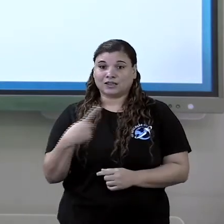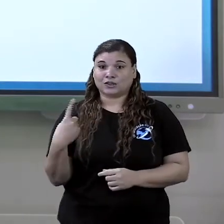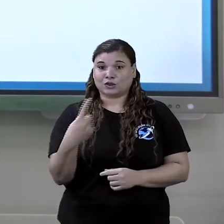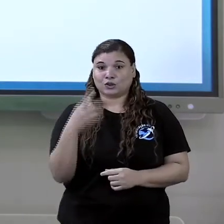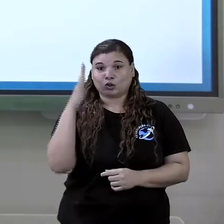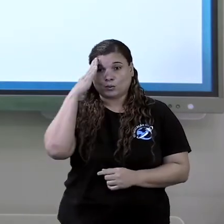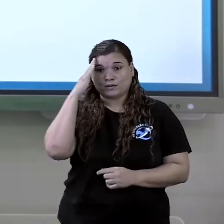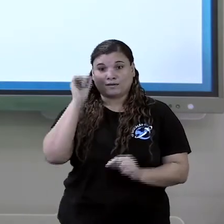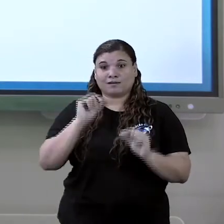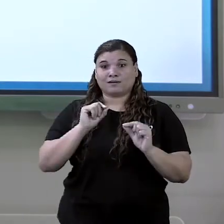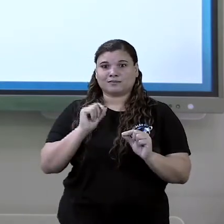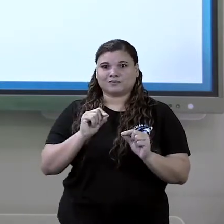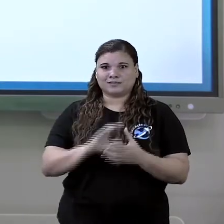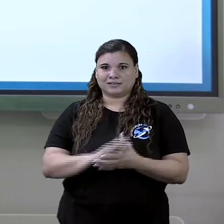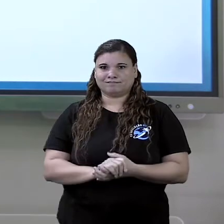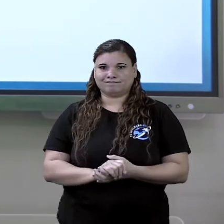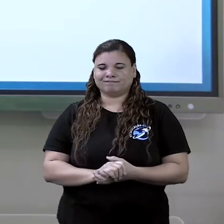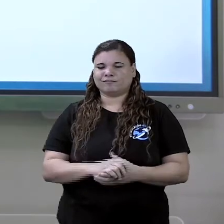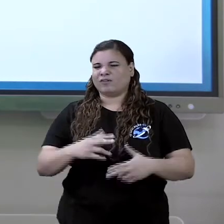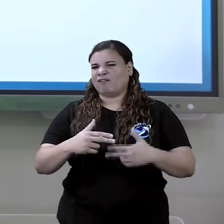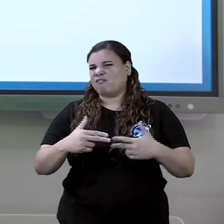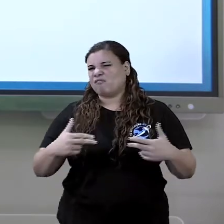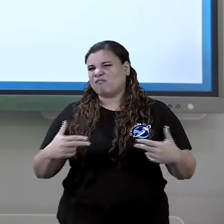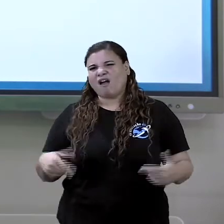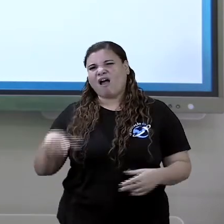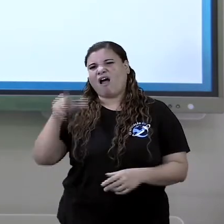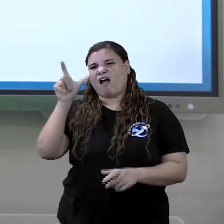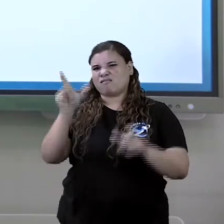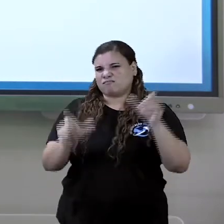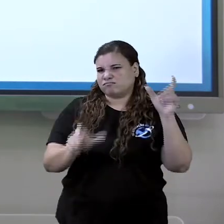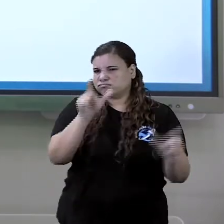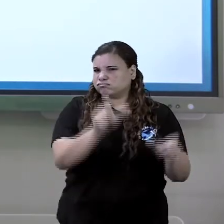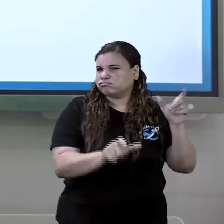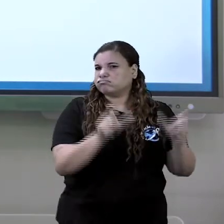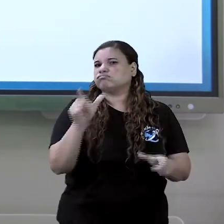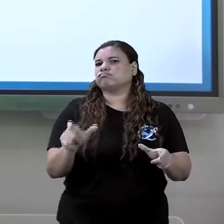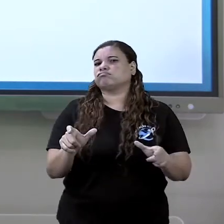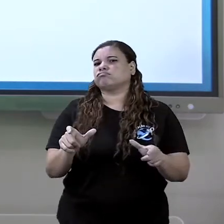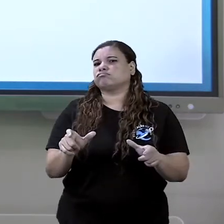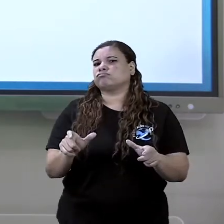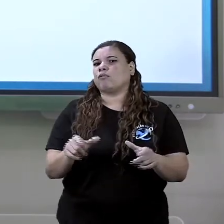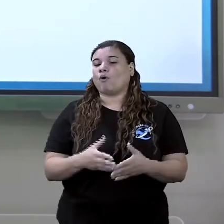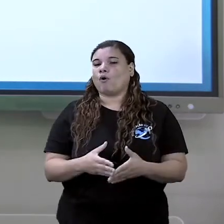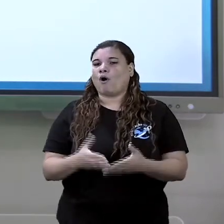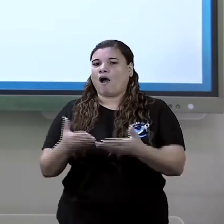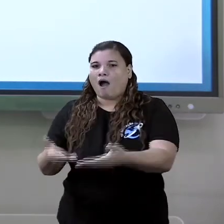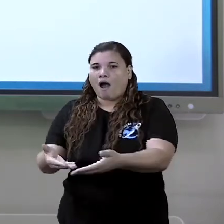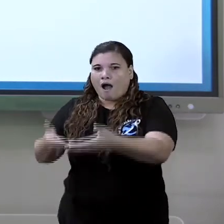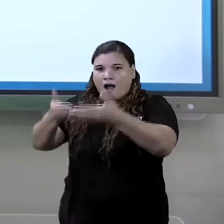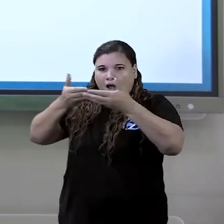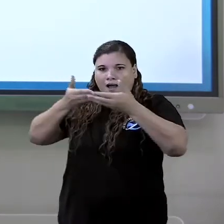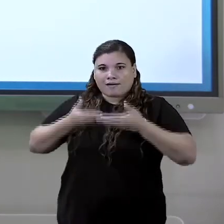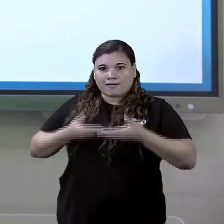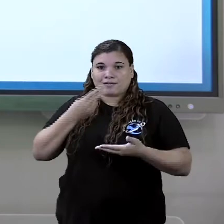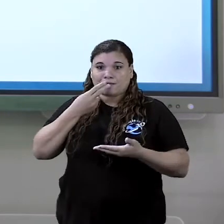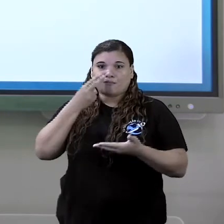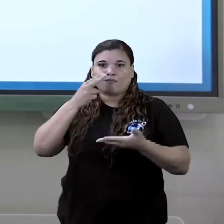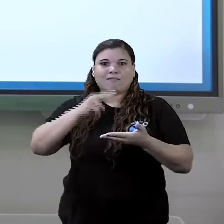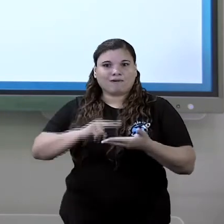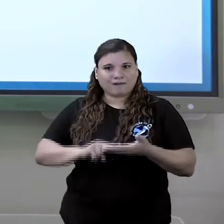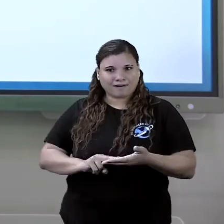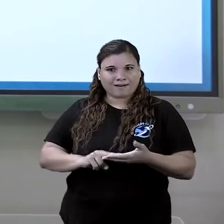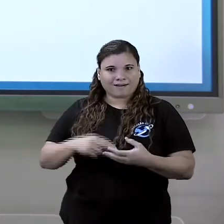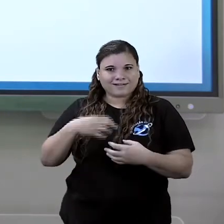partir daquilo que elas receberam numa carta ou um cartão postal? Era muito diferente do